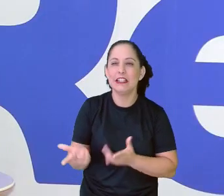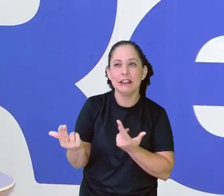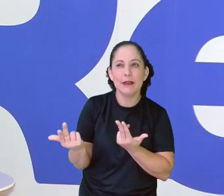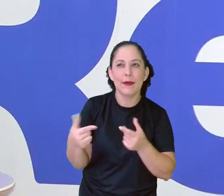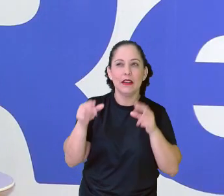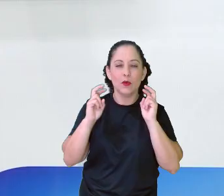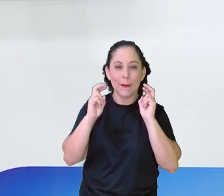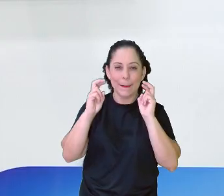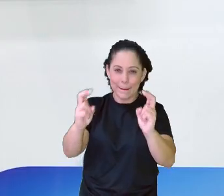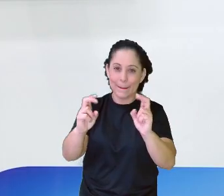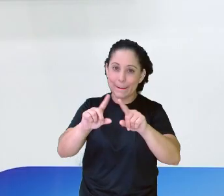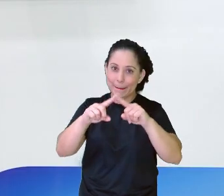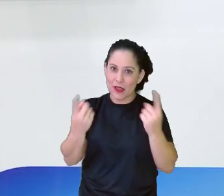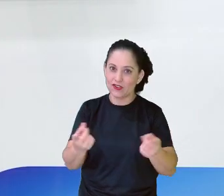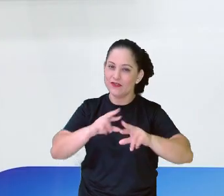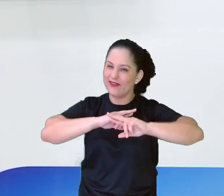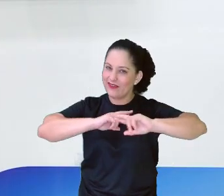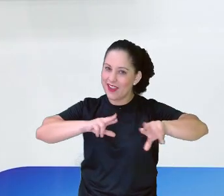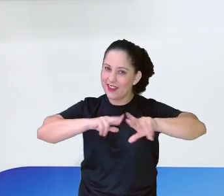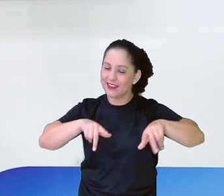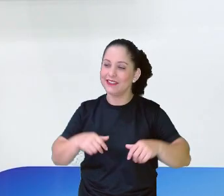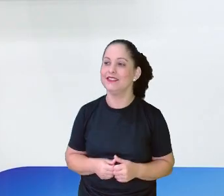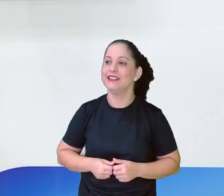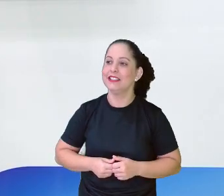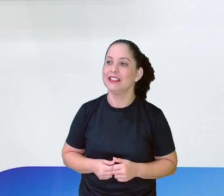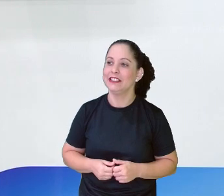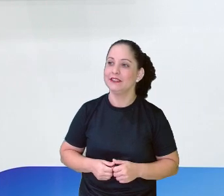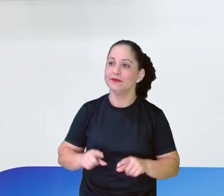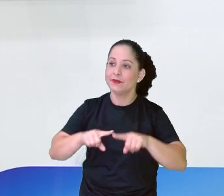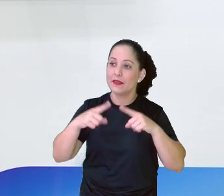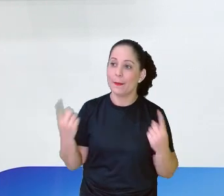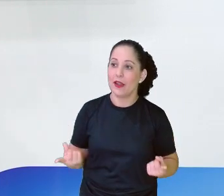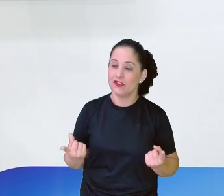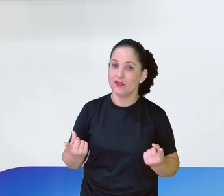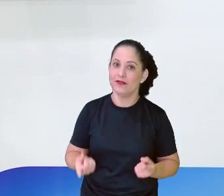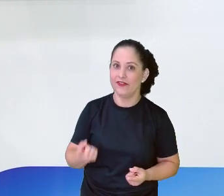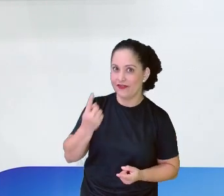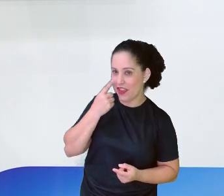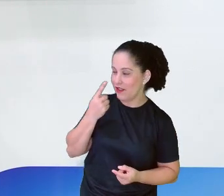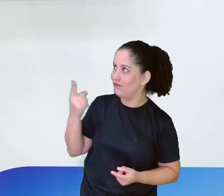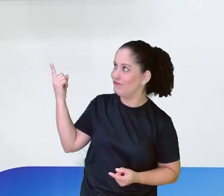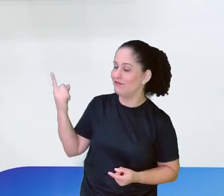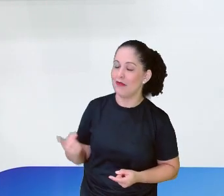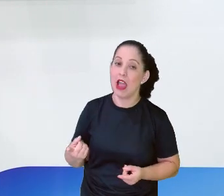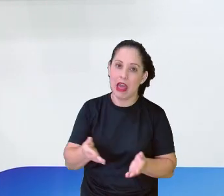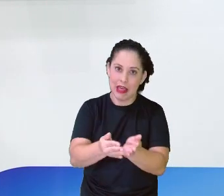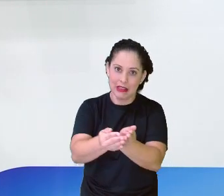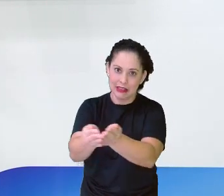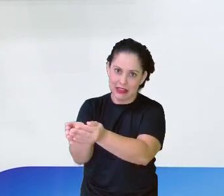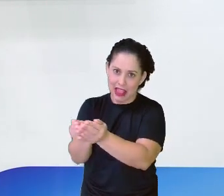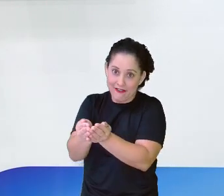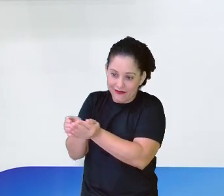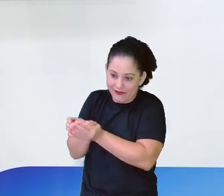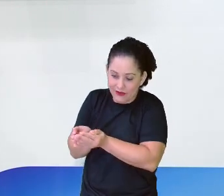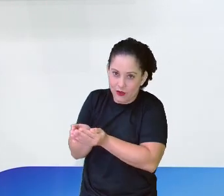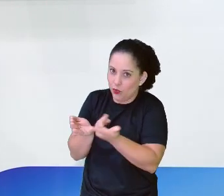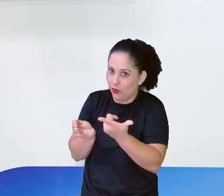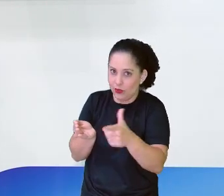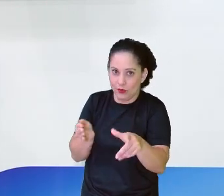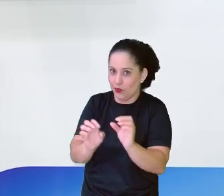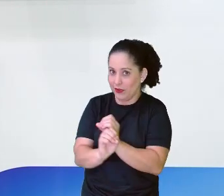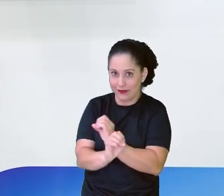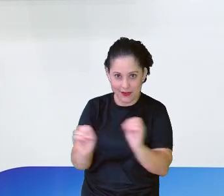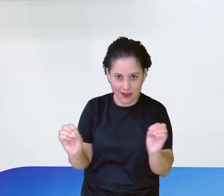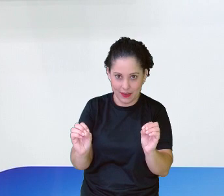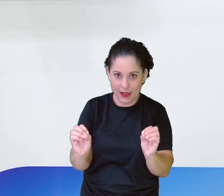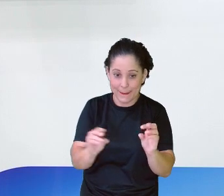metrô, mas não é o metrô. Mas vocês observam que não tem mais aqueles navios aqui. Porque o porto também já mudou de local. O